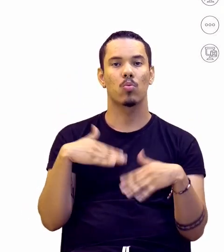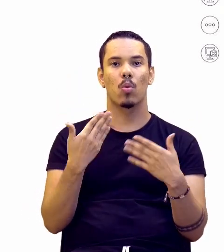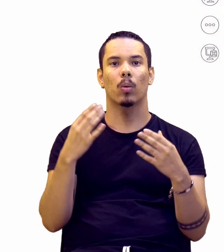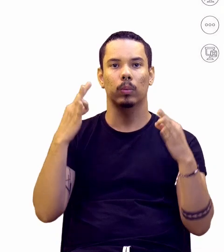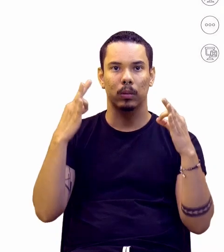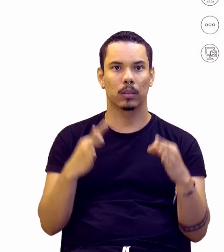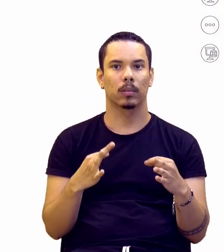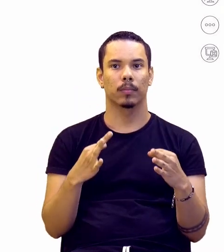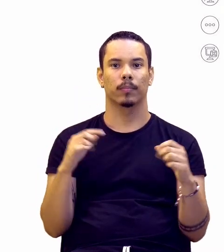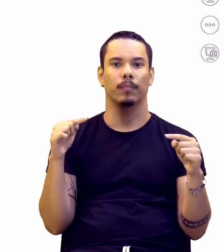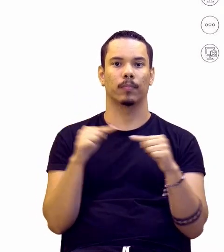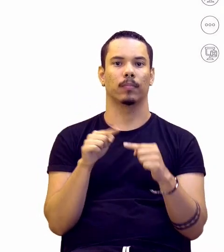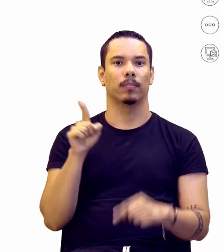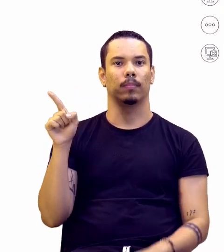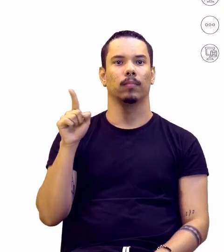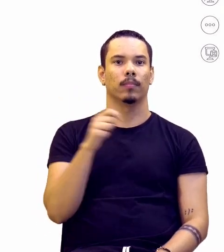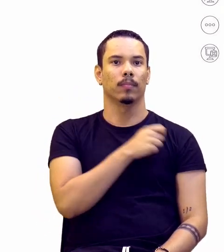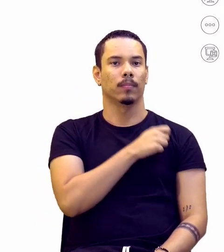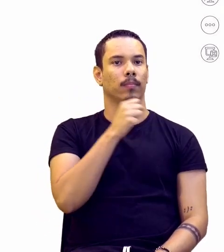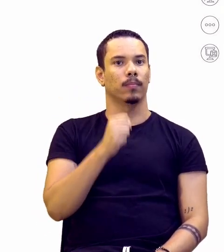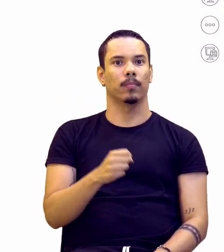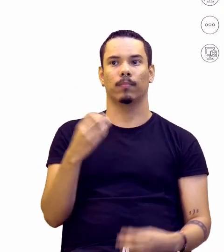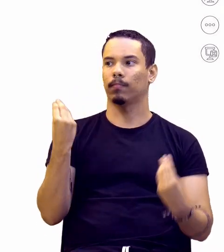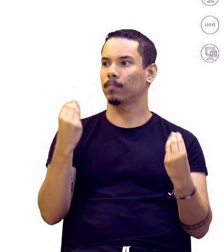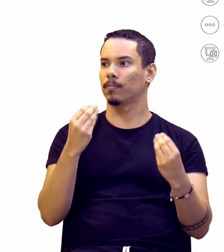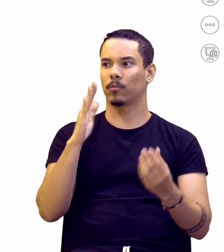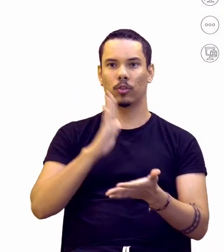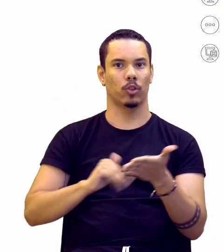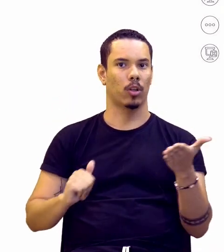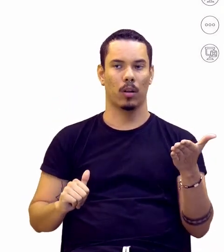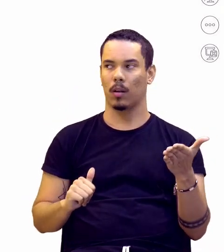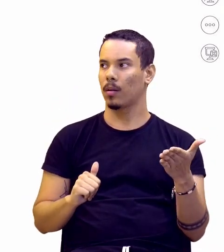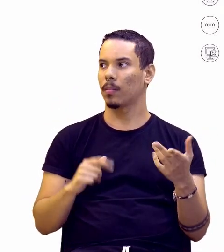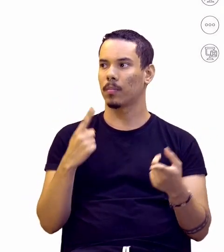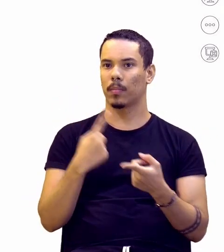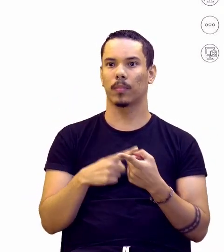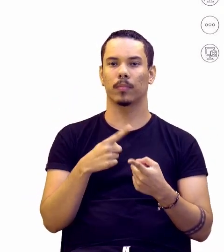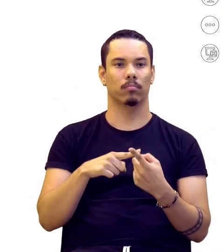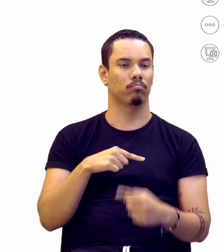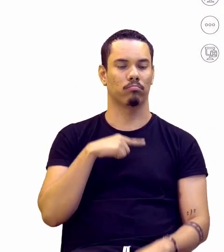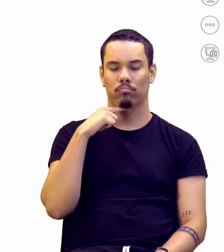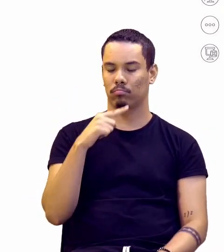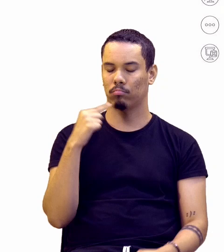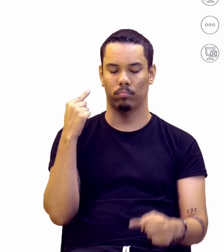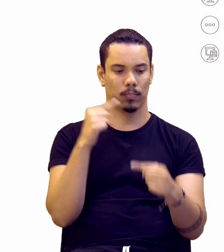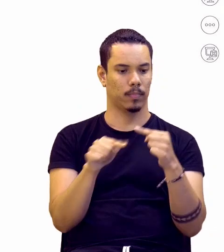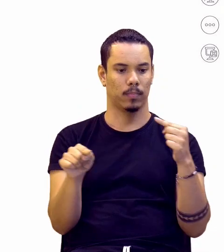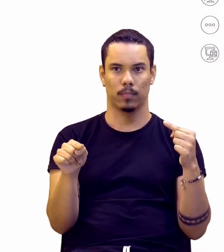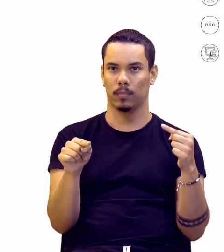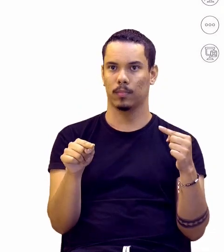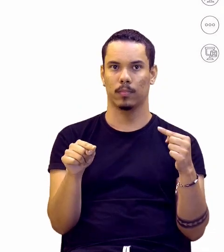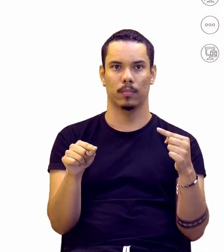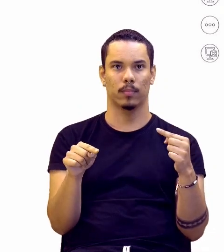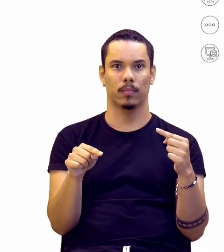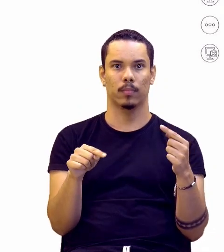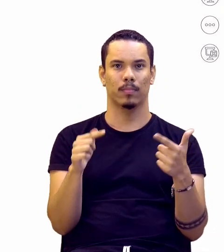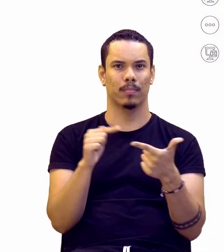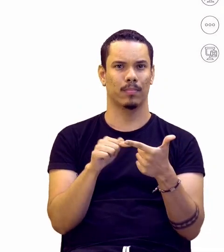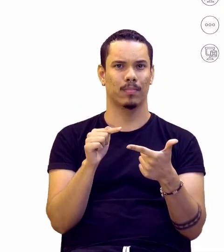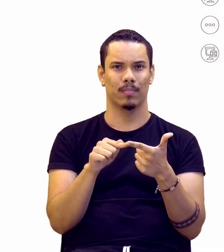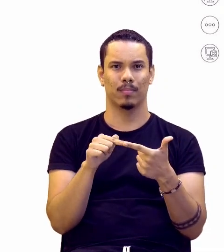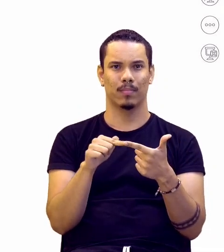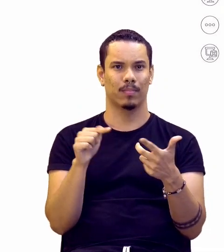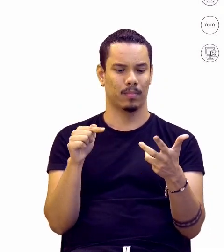dessas questões que o aluno já pode assim cancelar, porque não tem nada a ver com nada? É a letra D. Ó. Nós não